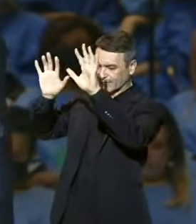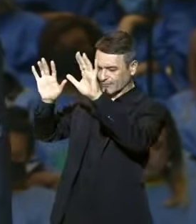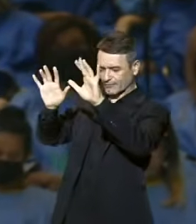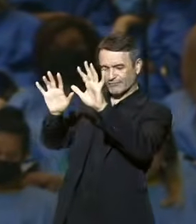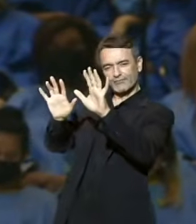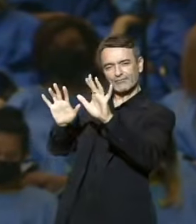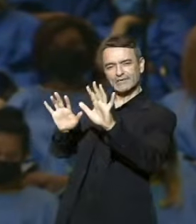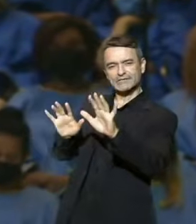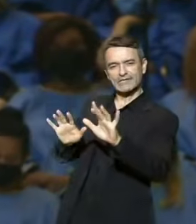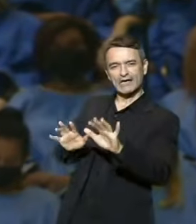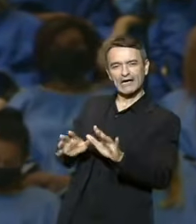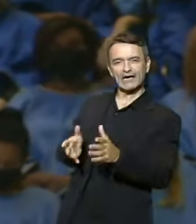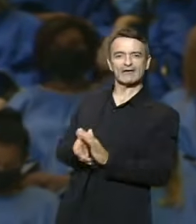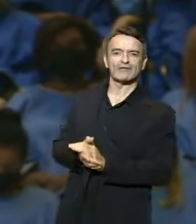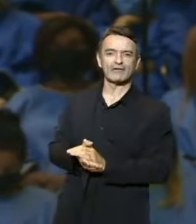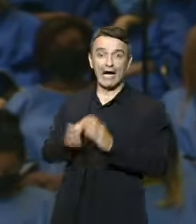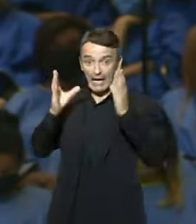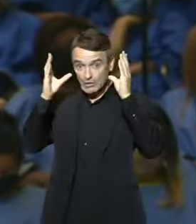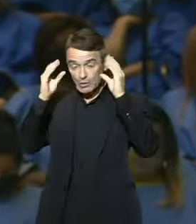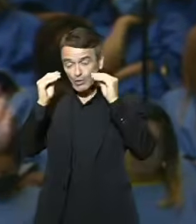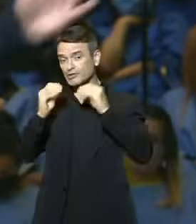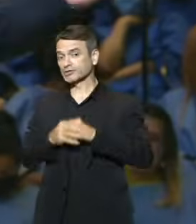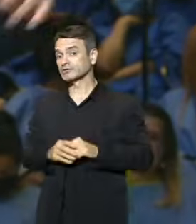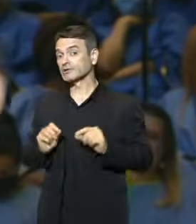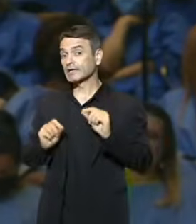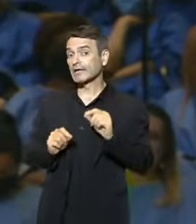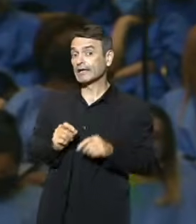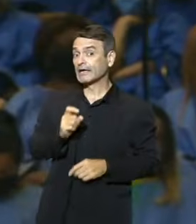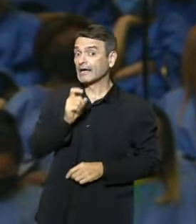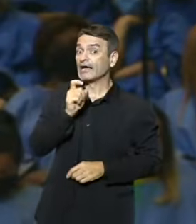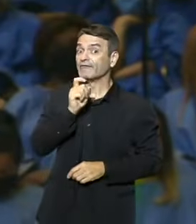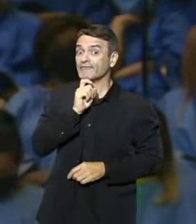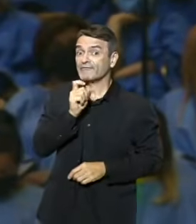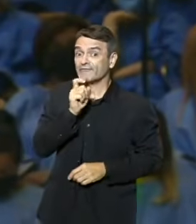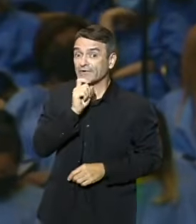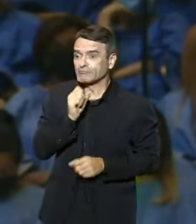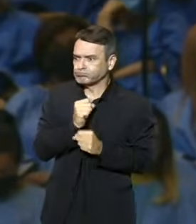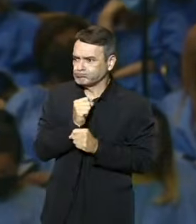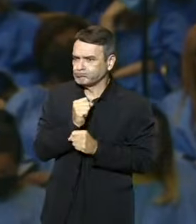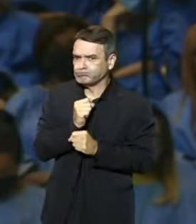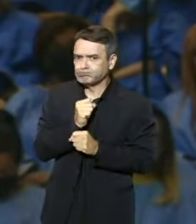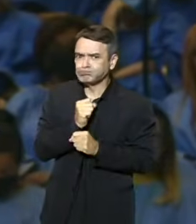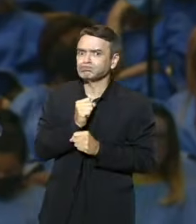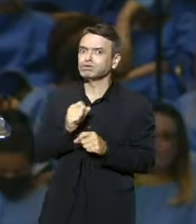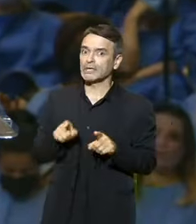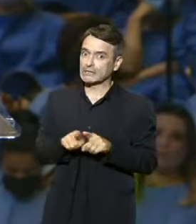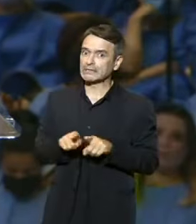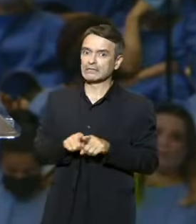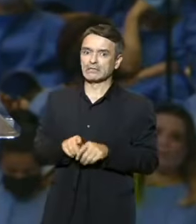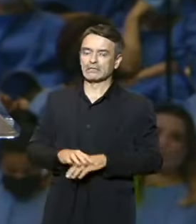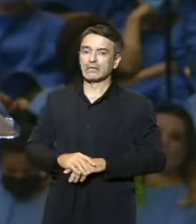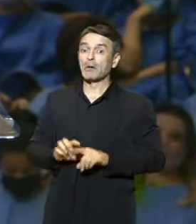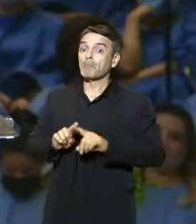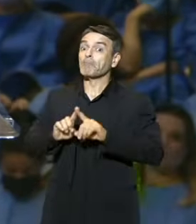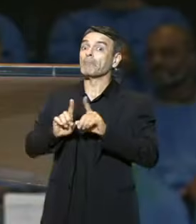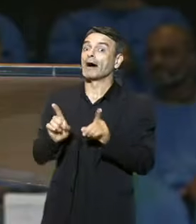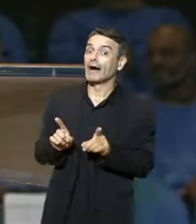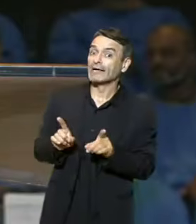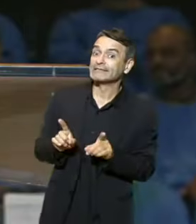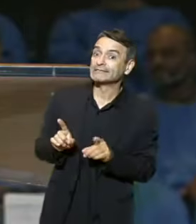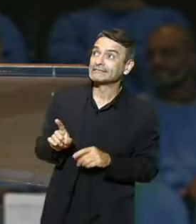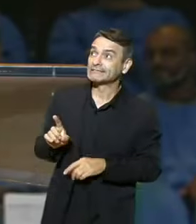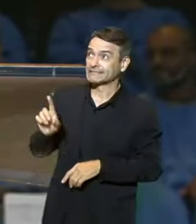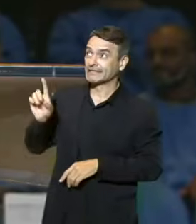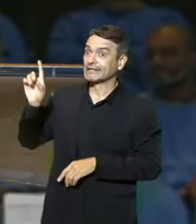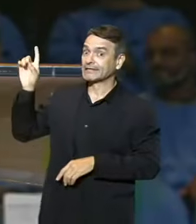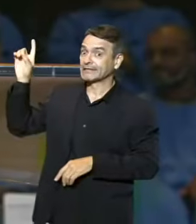por noite no deserto, passa frio também. Vai do 8 ao 80, né? Então passa frio. Mas